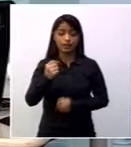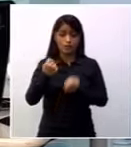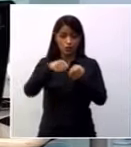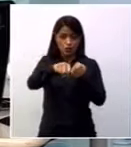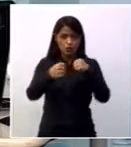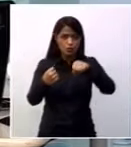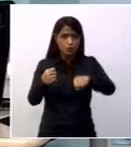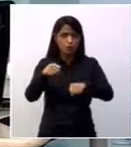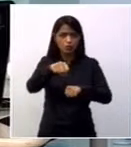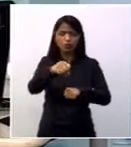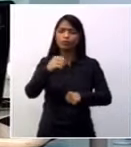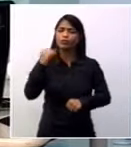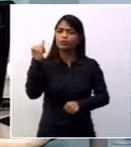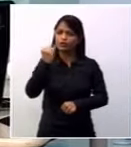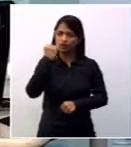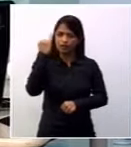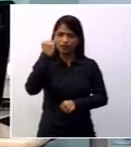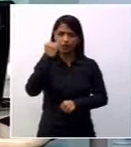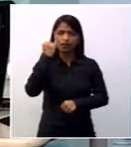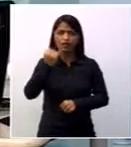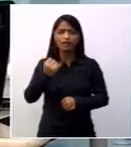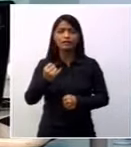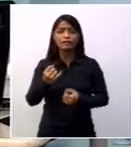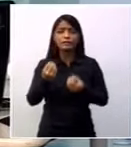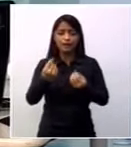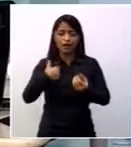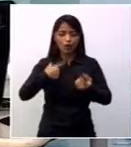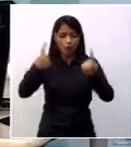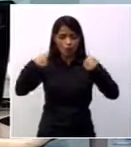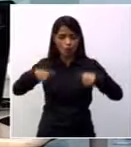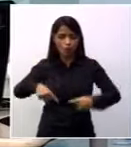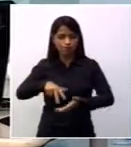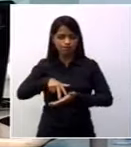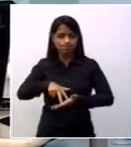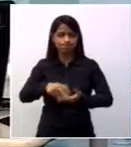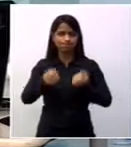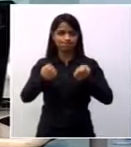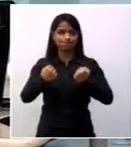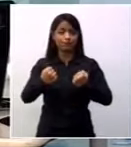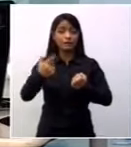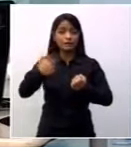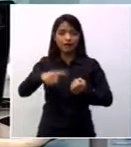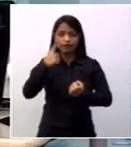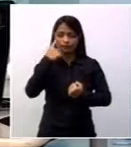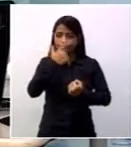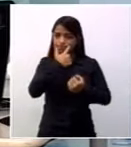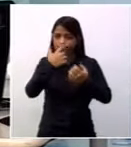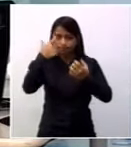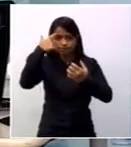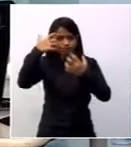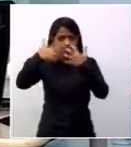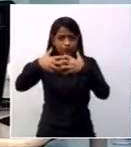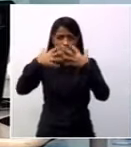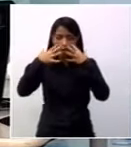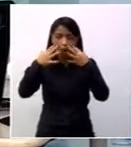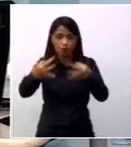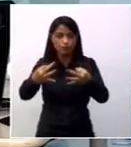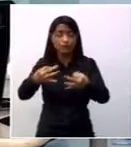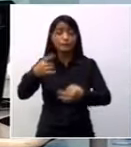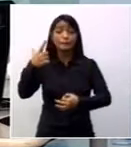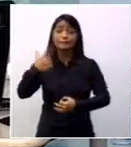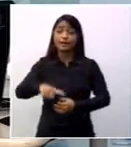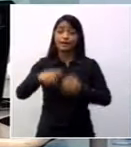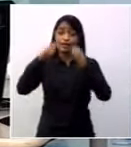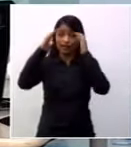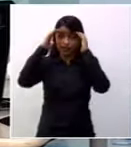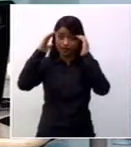tem para o trabalho do condicionamento físico, da concentração e, principalmente, do respeito